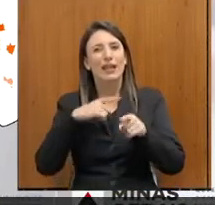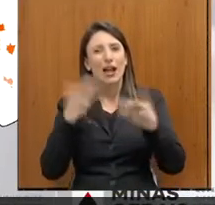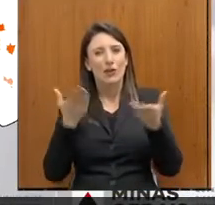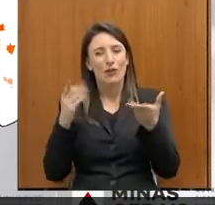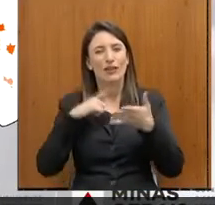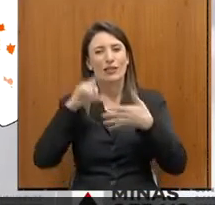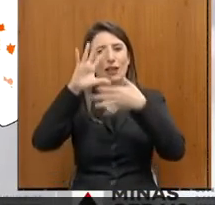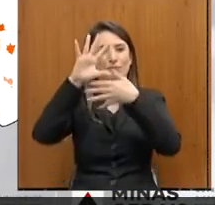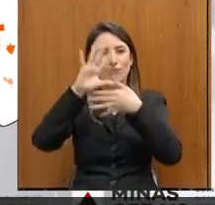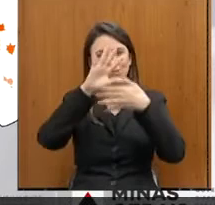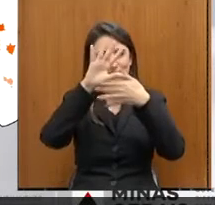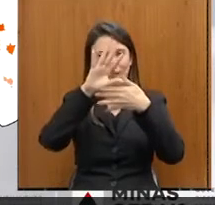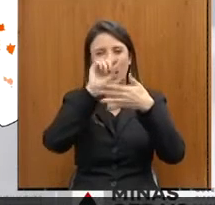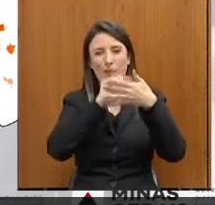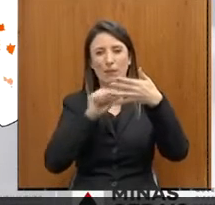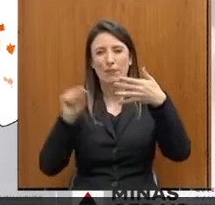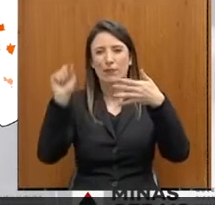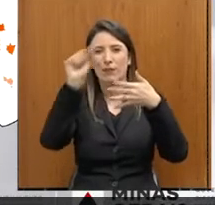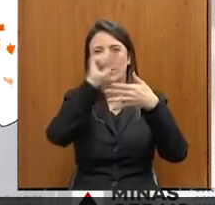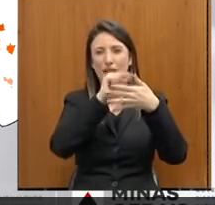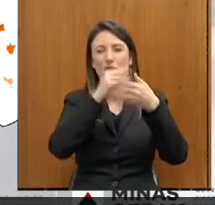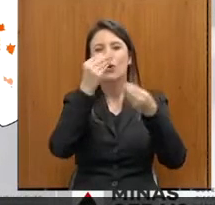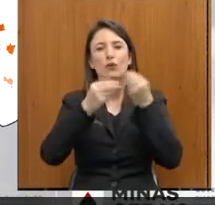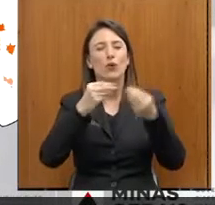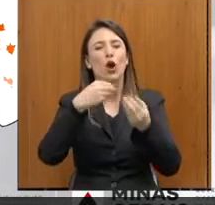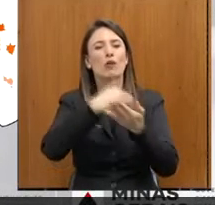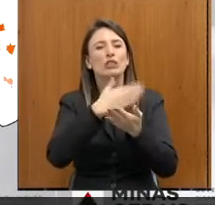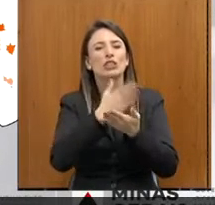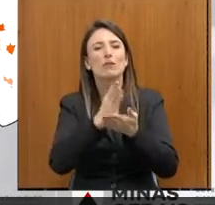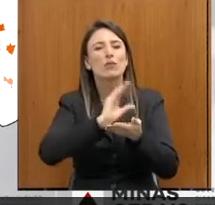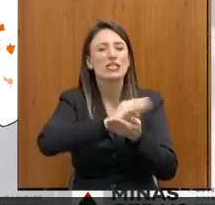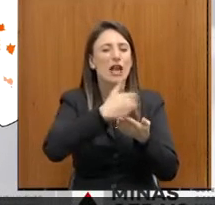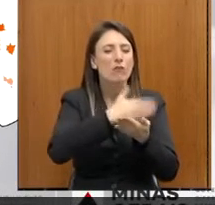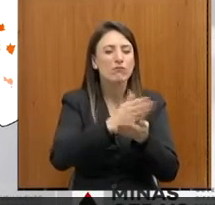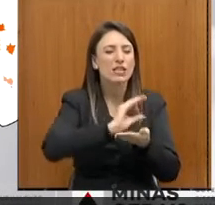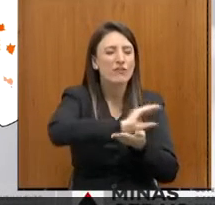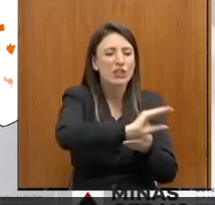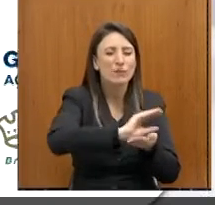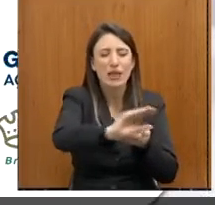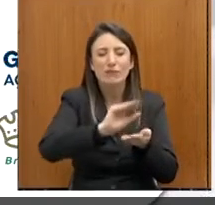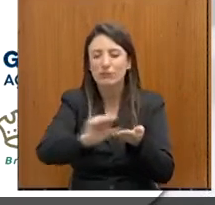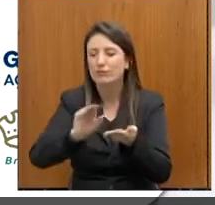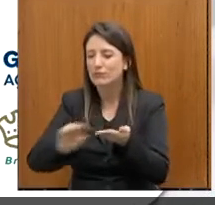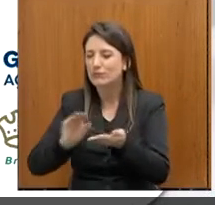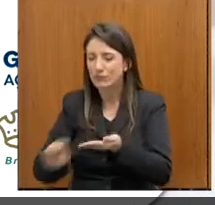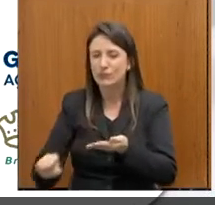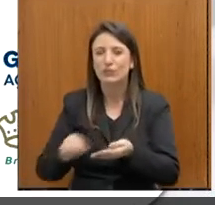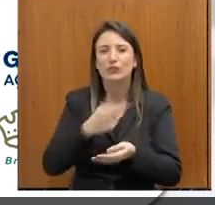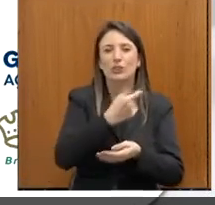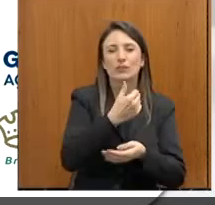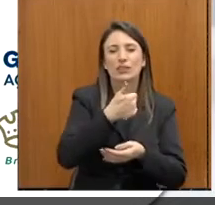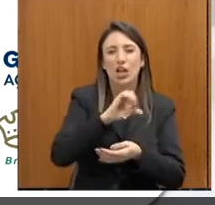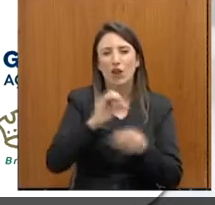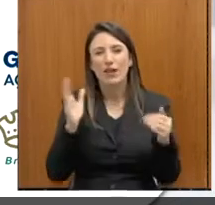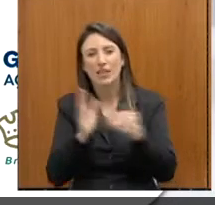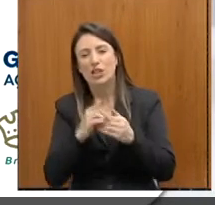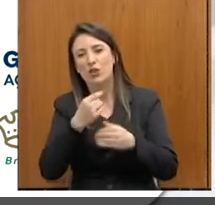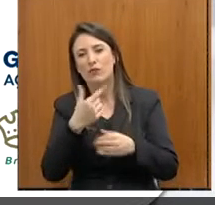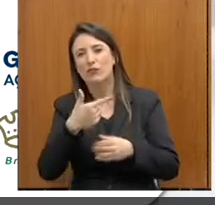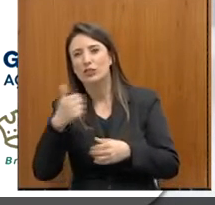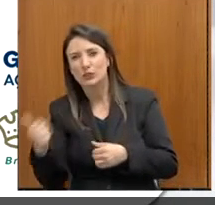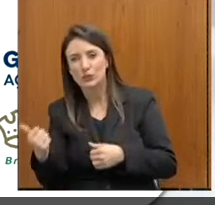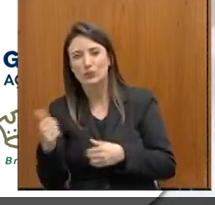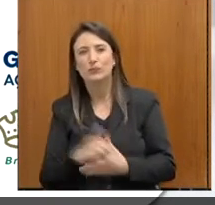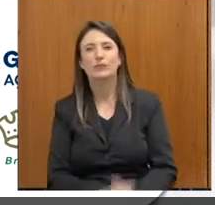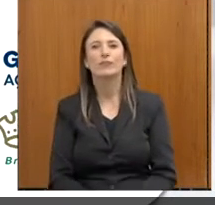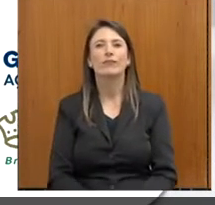investimentos um pouco mais detalhados 2021 2019 até 2021 aqui um pouco né